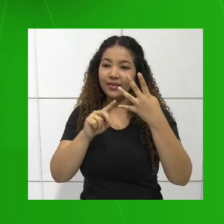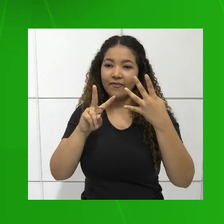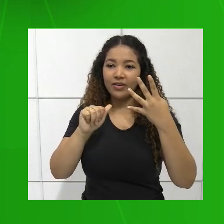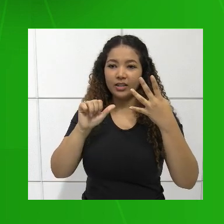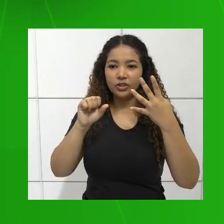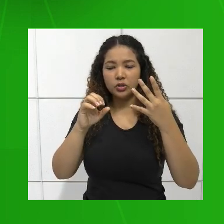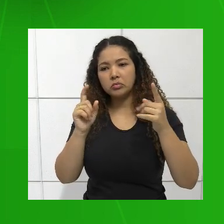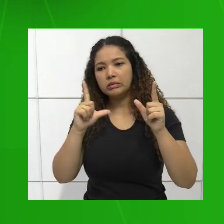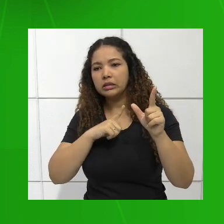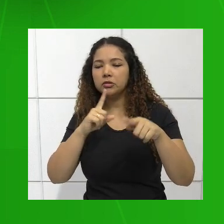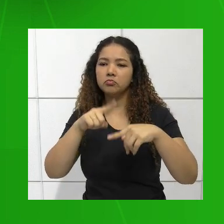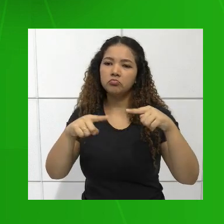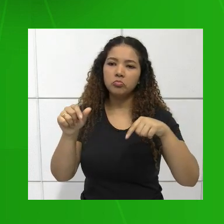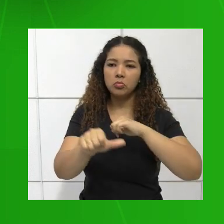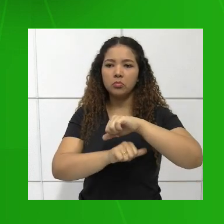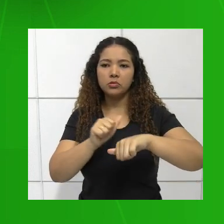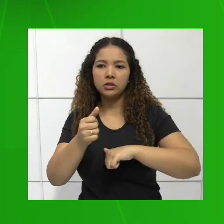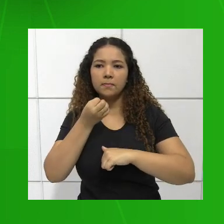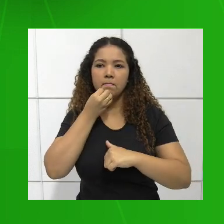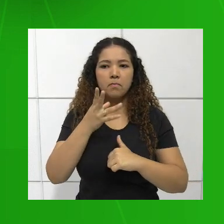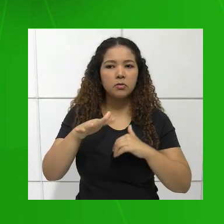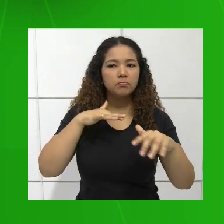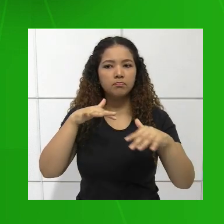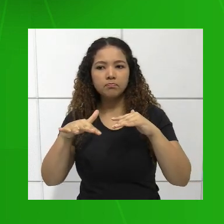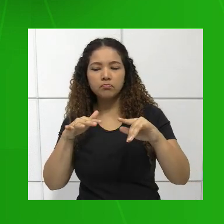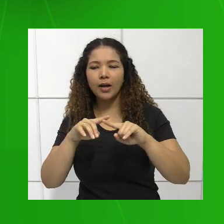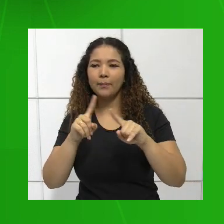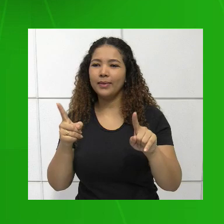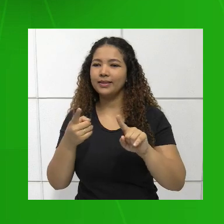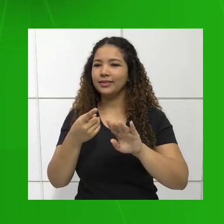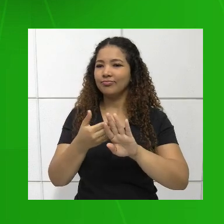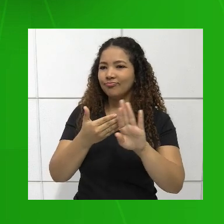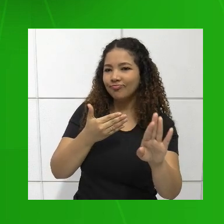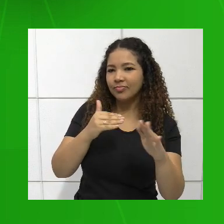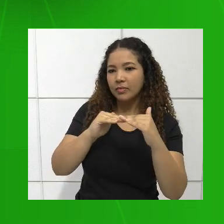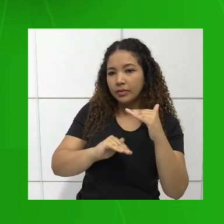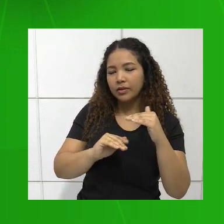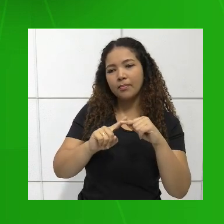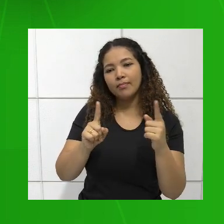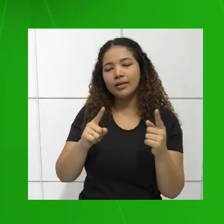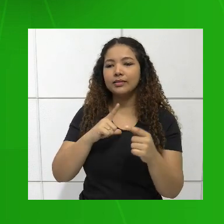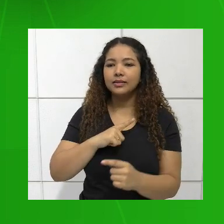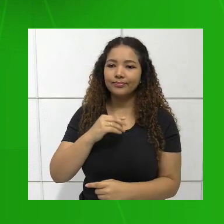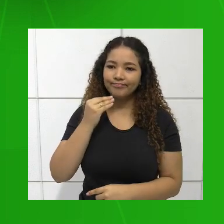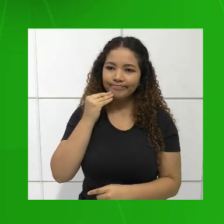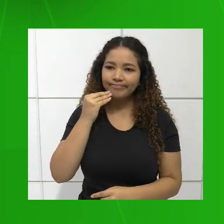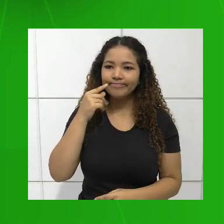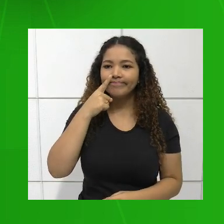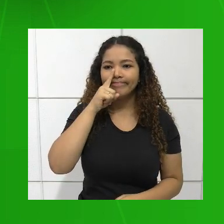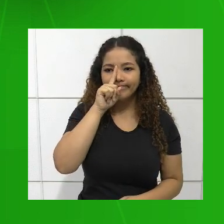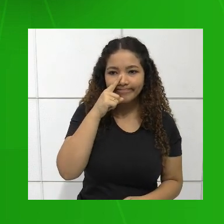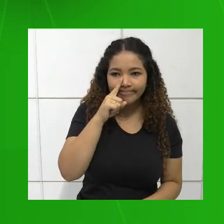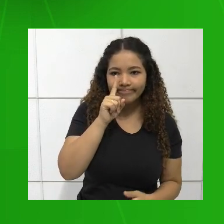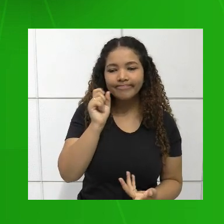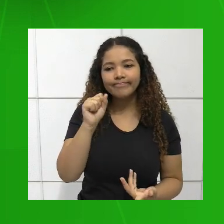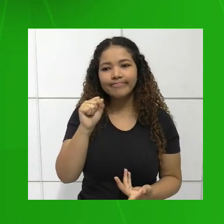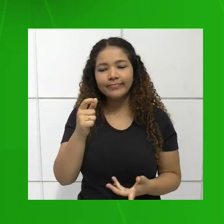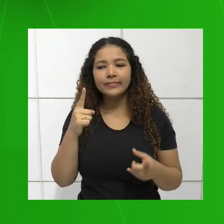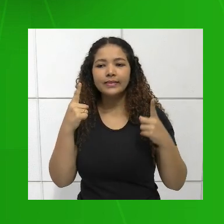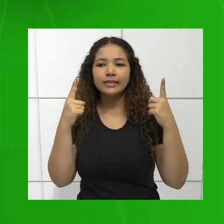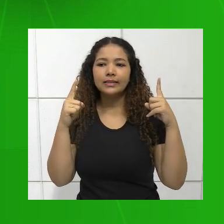de futebol e realmente começou a ganhar partidas e se afastar ali da zona de rebaixamento. Mas hoje os estudos mostram ainda